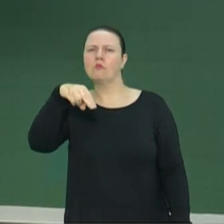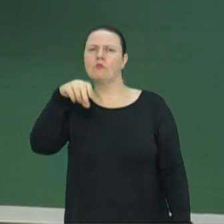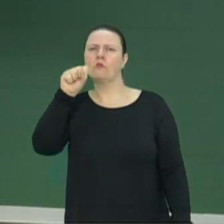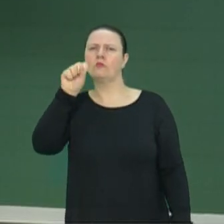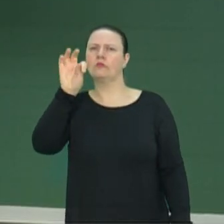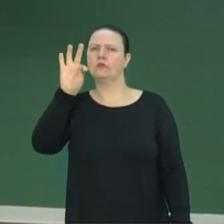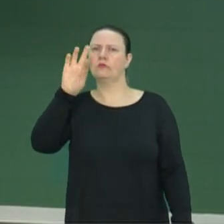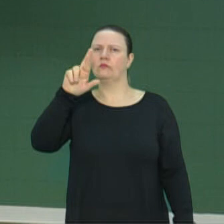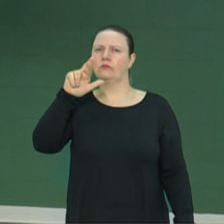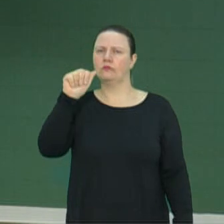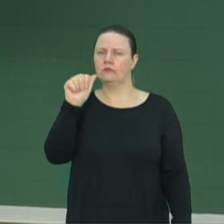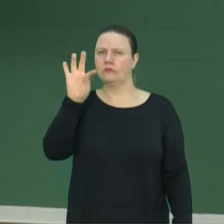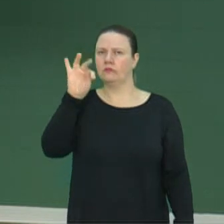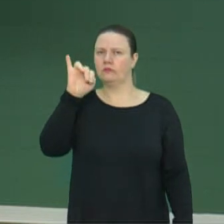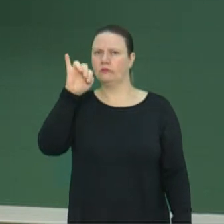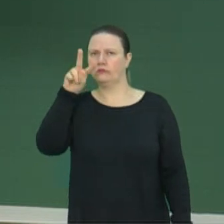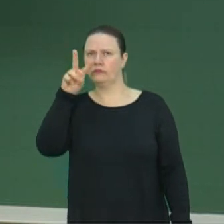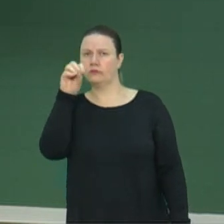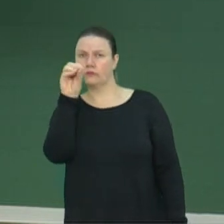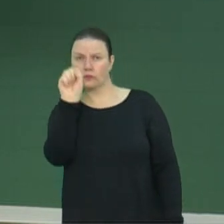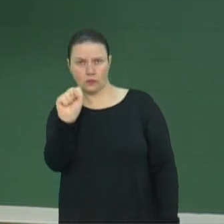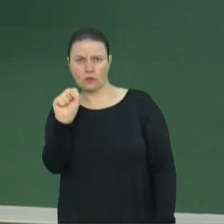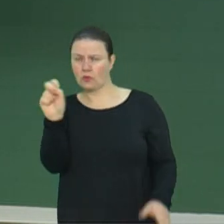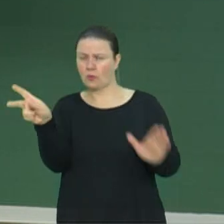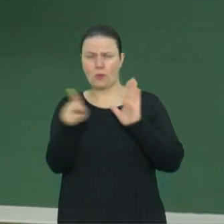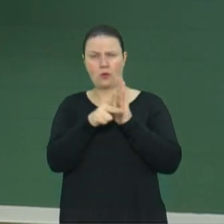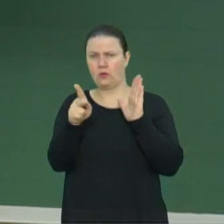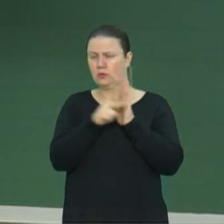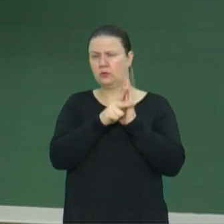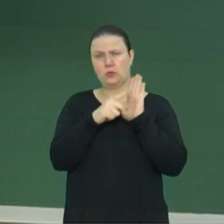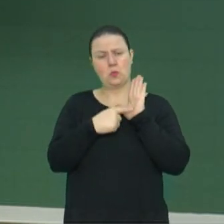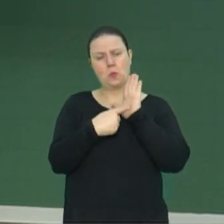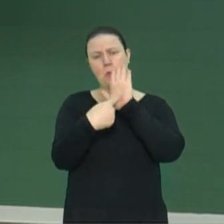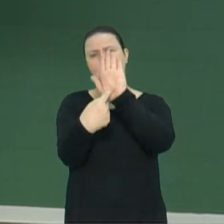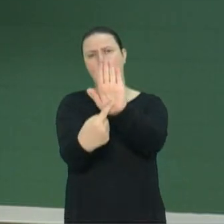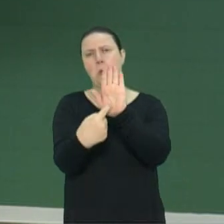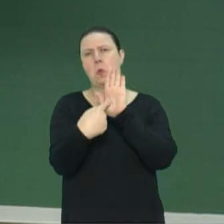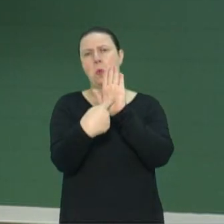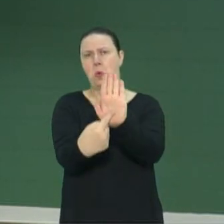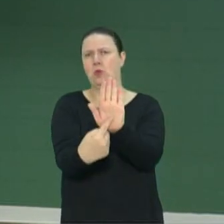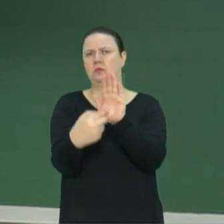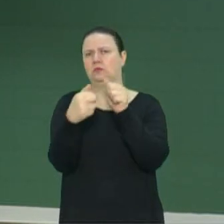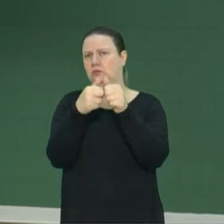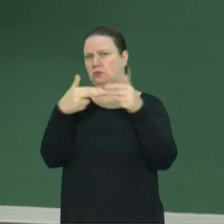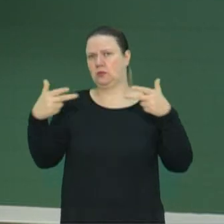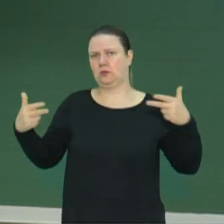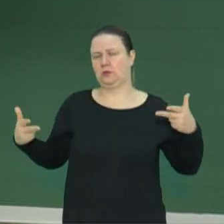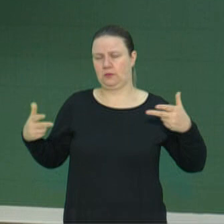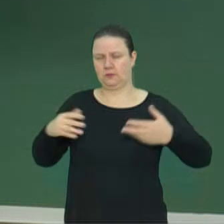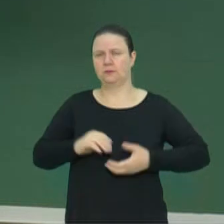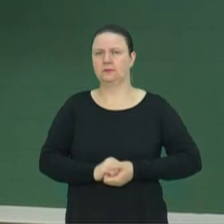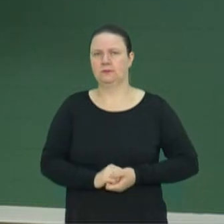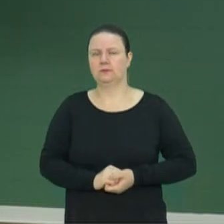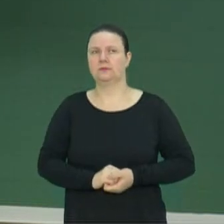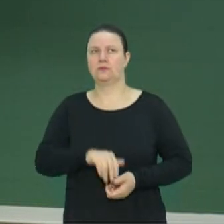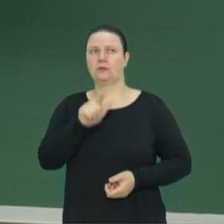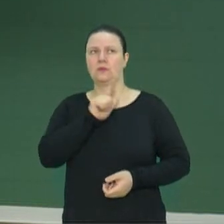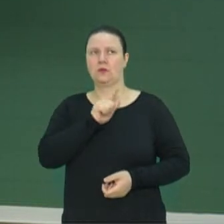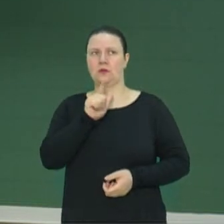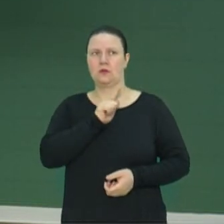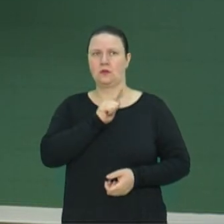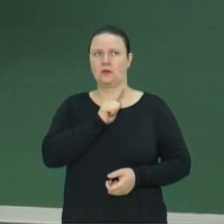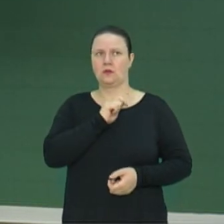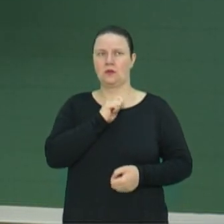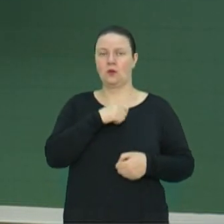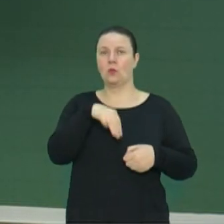demonstrativos? O próprio nome já diz. É aquele que demonstra alguma coisa. E nós temos aqui